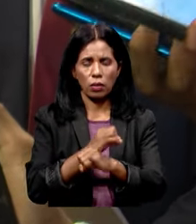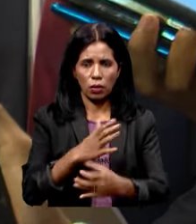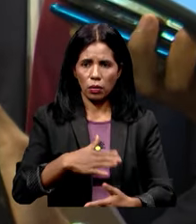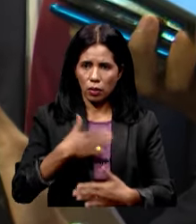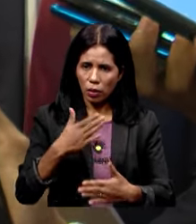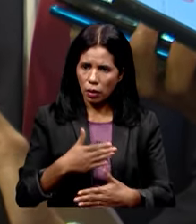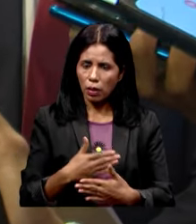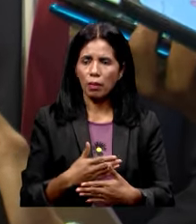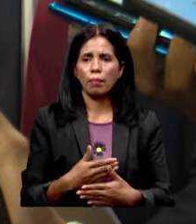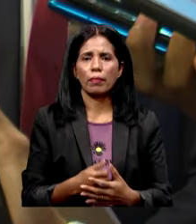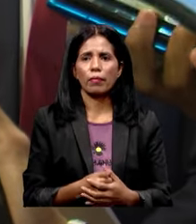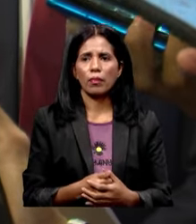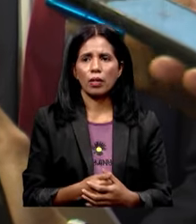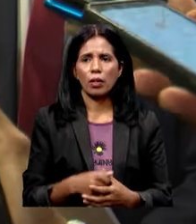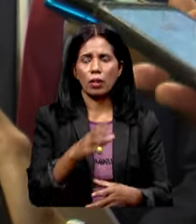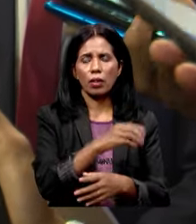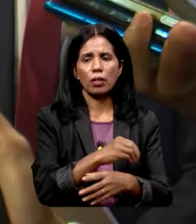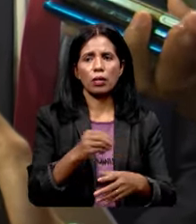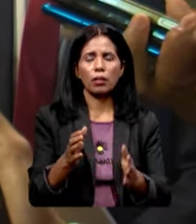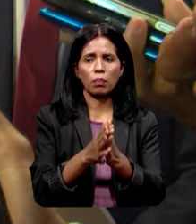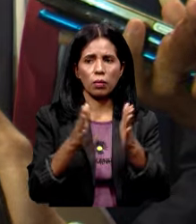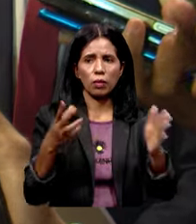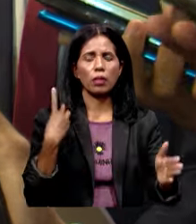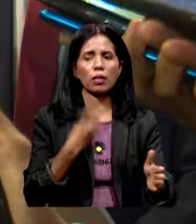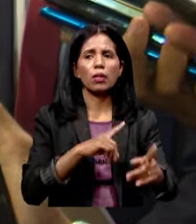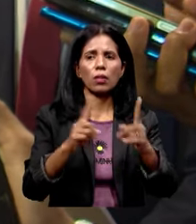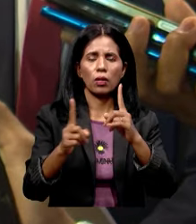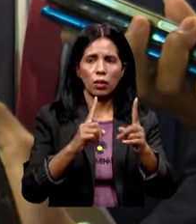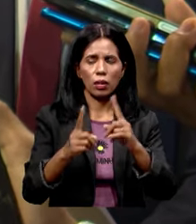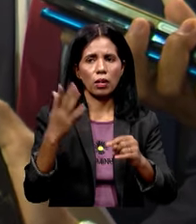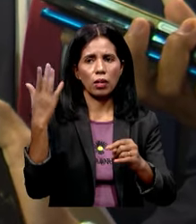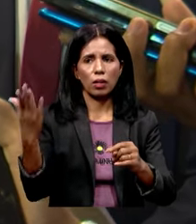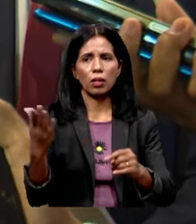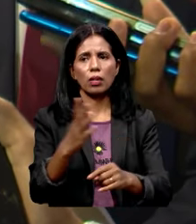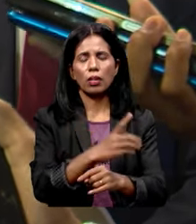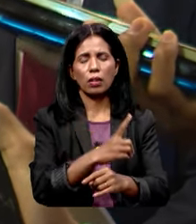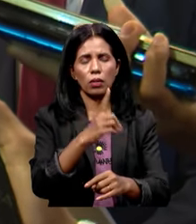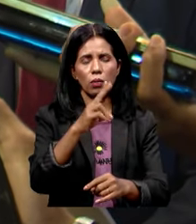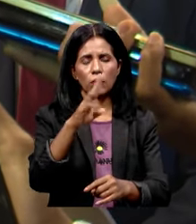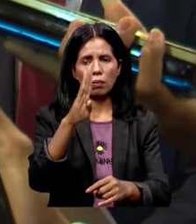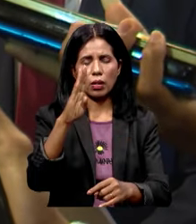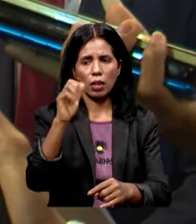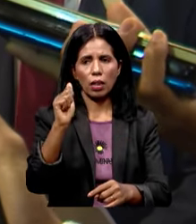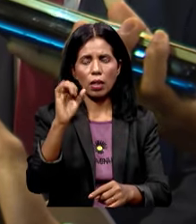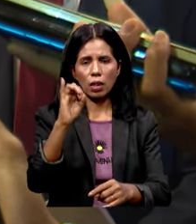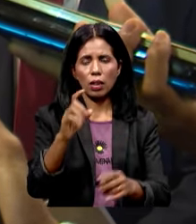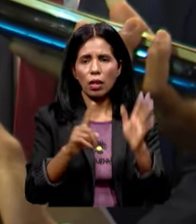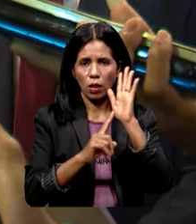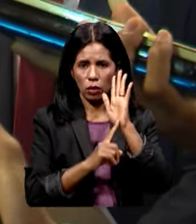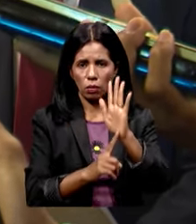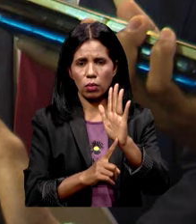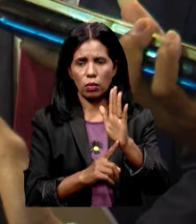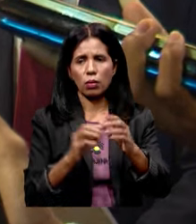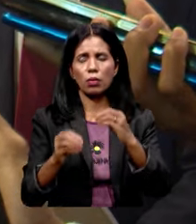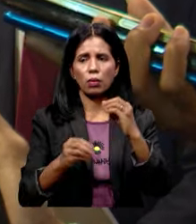cata evento boa tida agora acontece leite colhança né, acontece leite Dubai no ba, a tudo cata